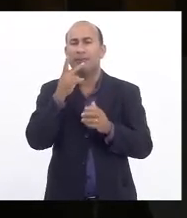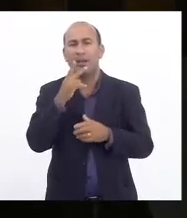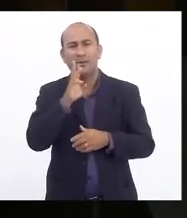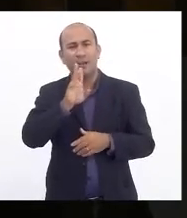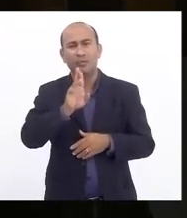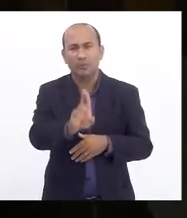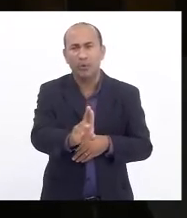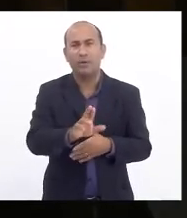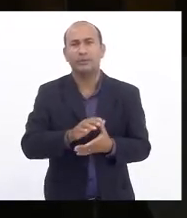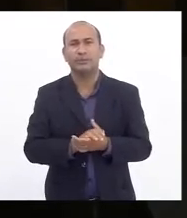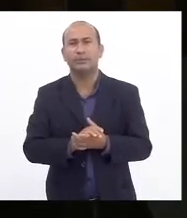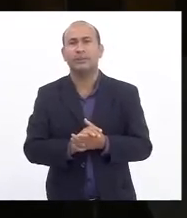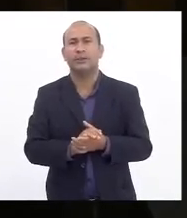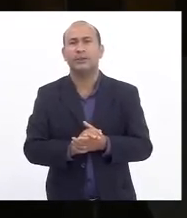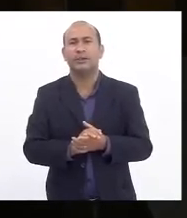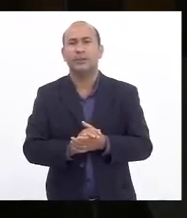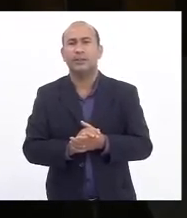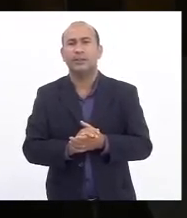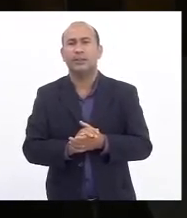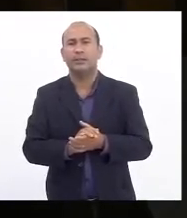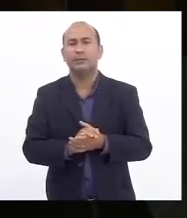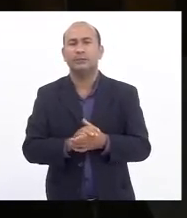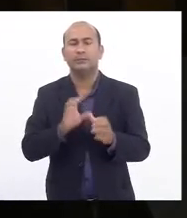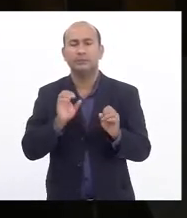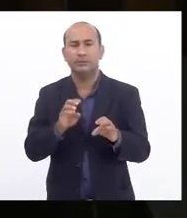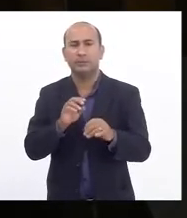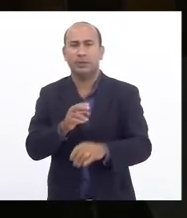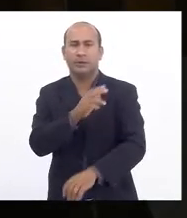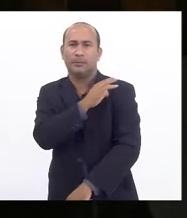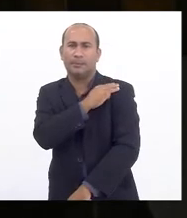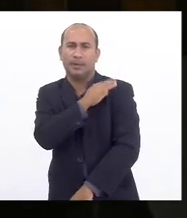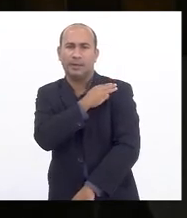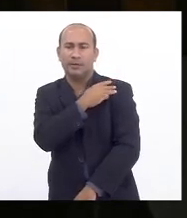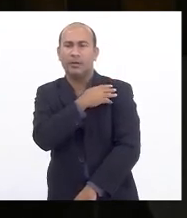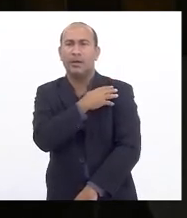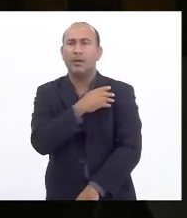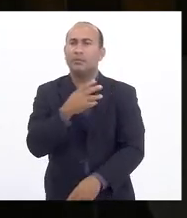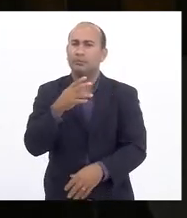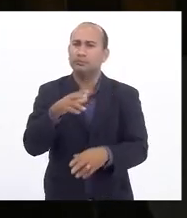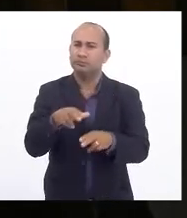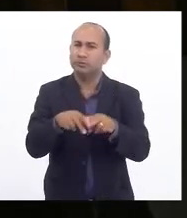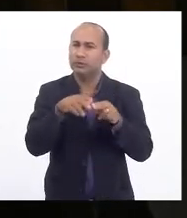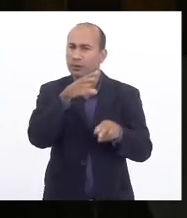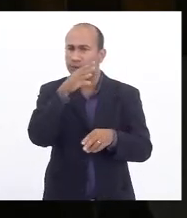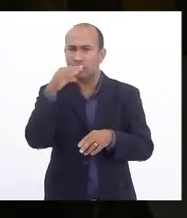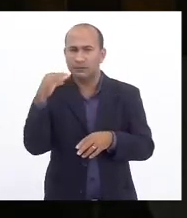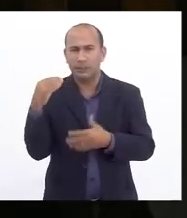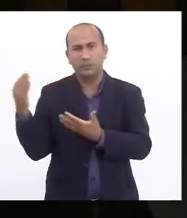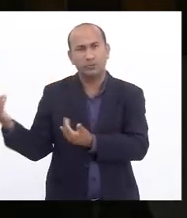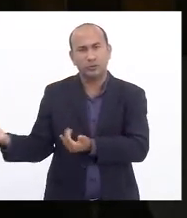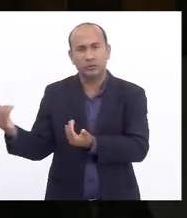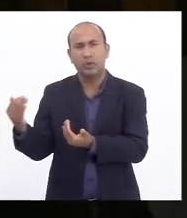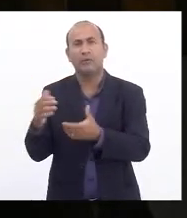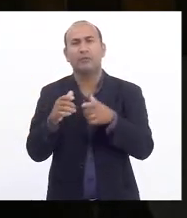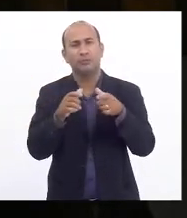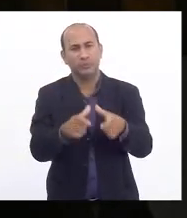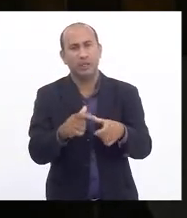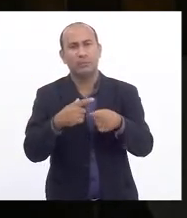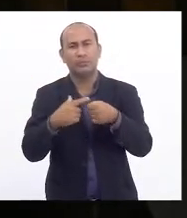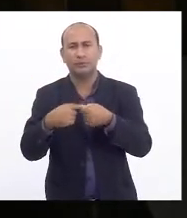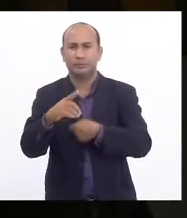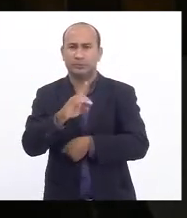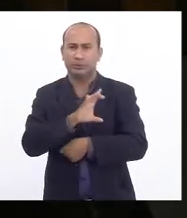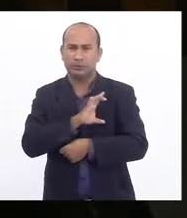Fundamental segundo segmento e para ensino médio para adolescentes e jovens do corte oito em Caxias renova que o pedido feito há